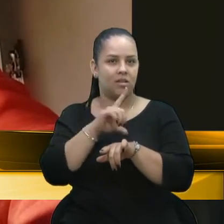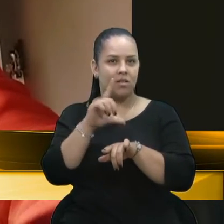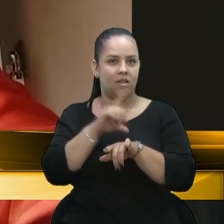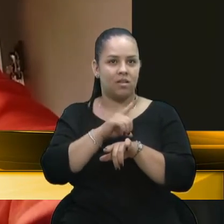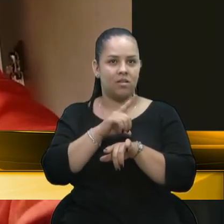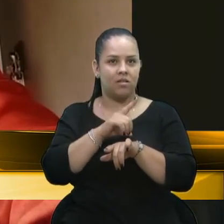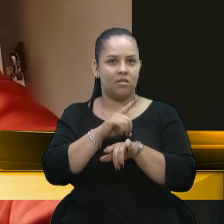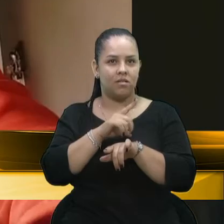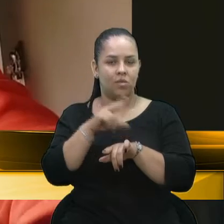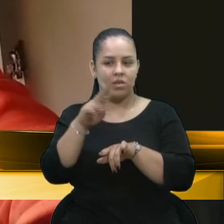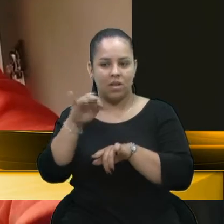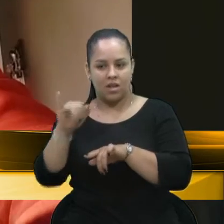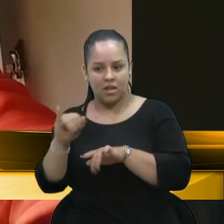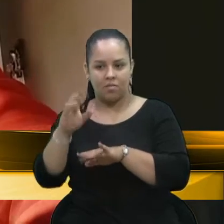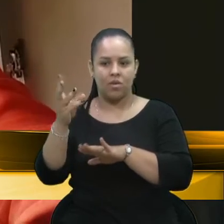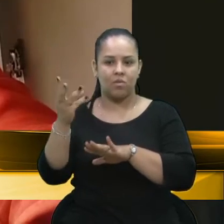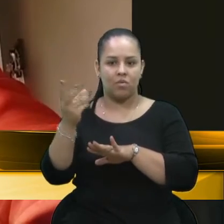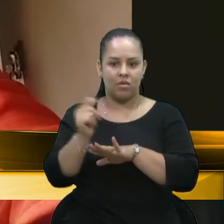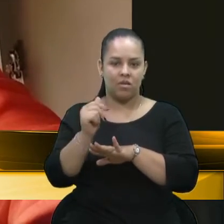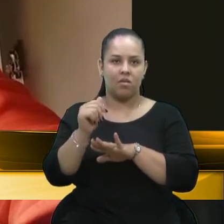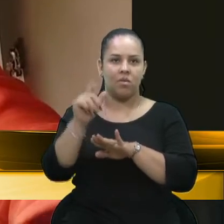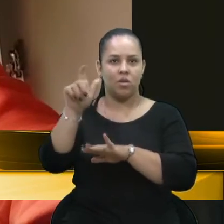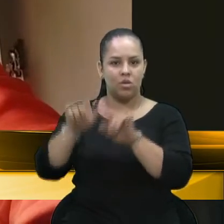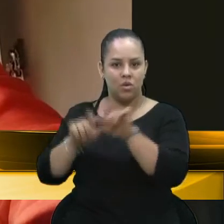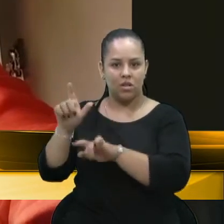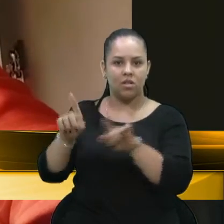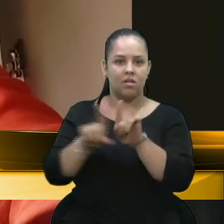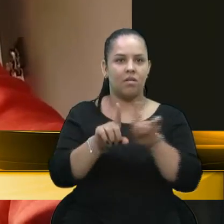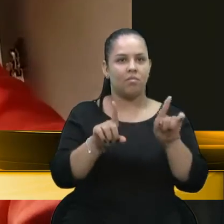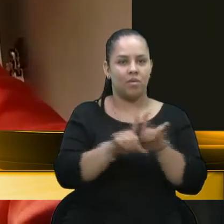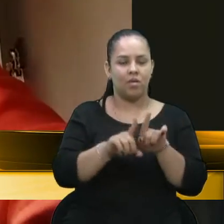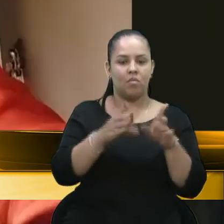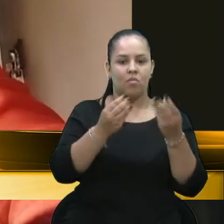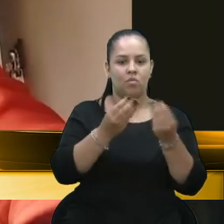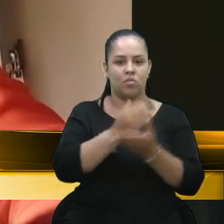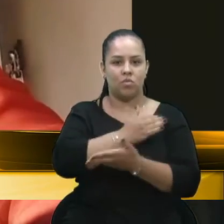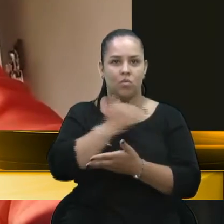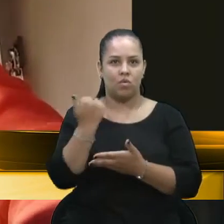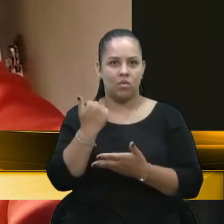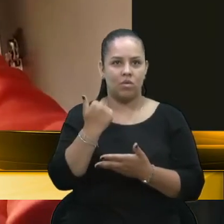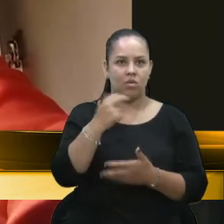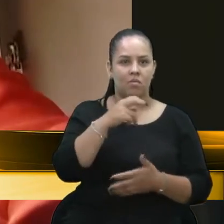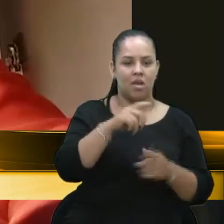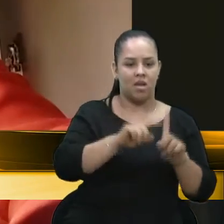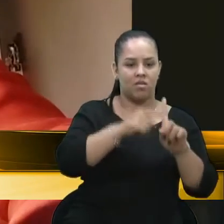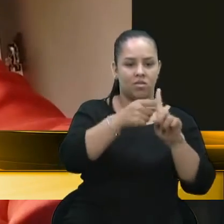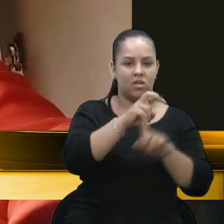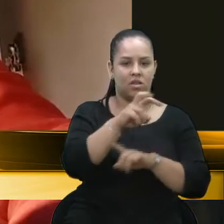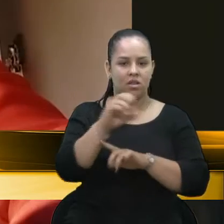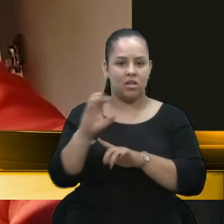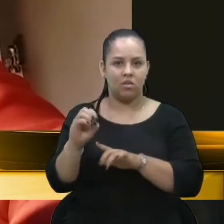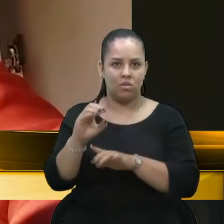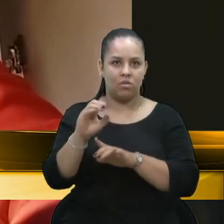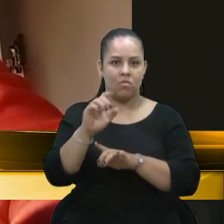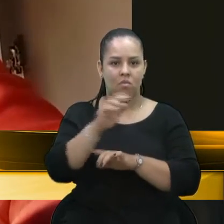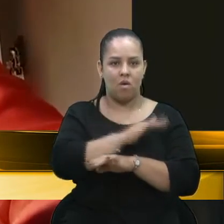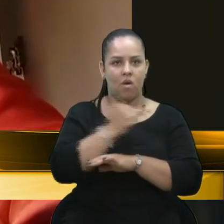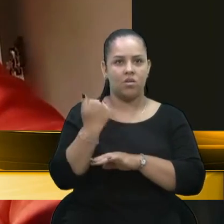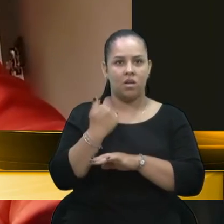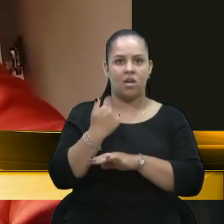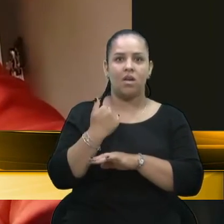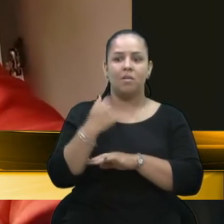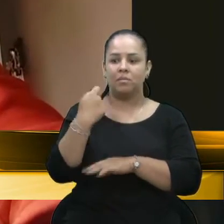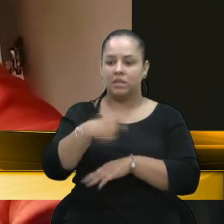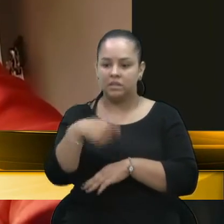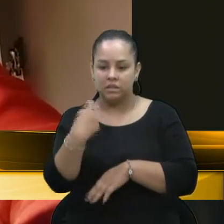né? Com isso, eu quero dizer que é muito importante as pessoas continuarem vigilantes, usando a máscara, álcool gel, tomando